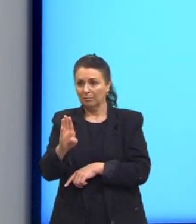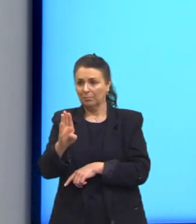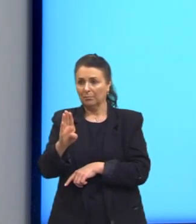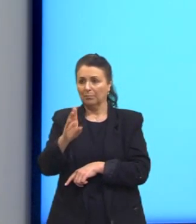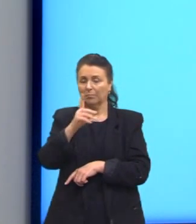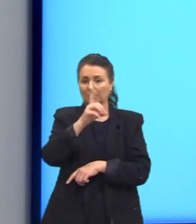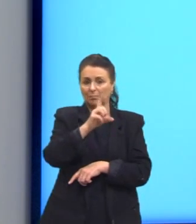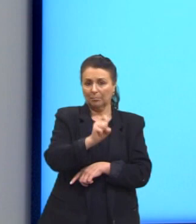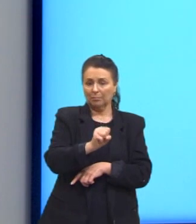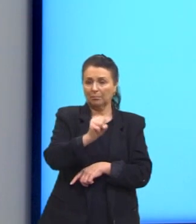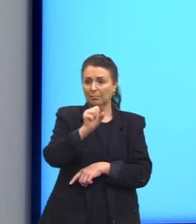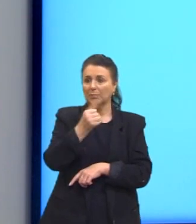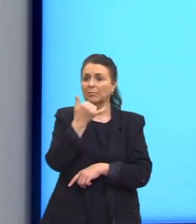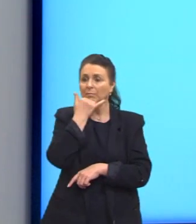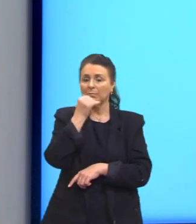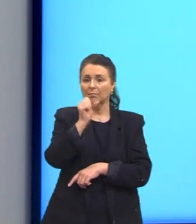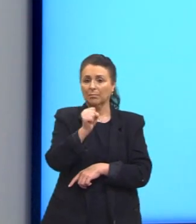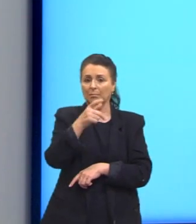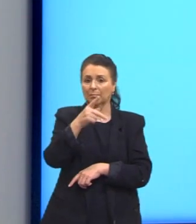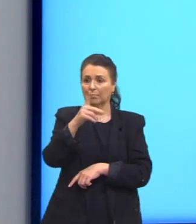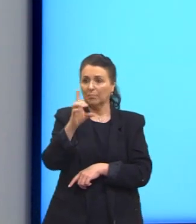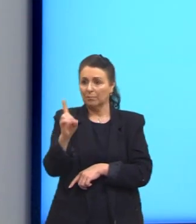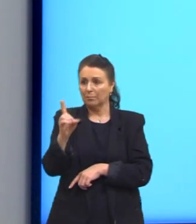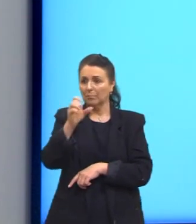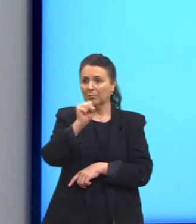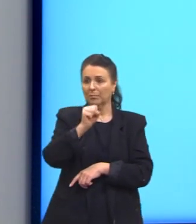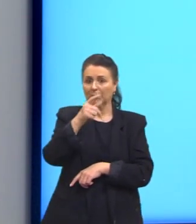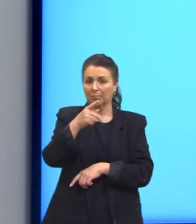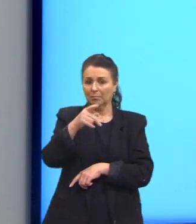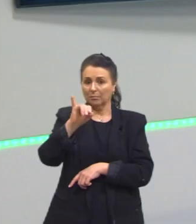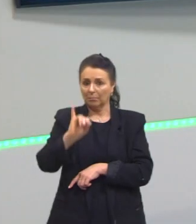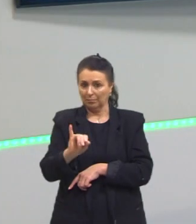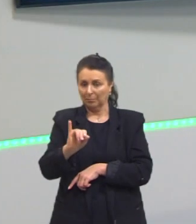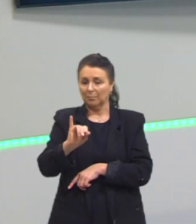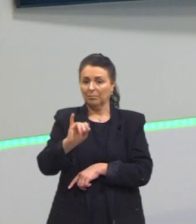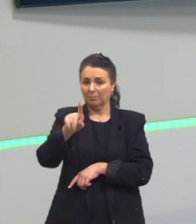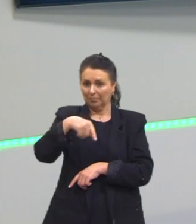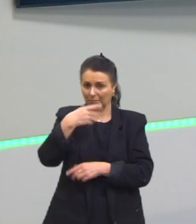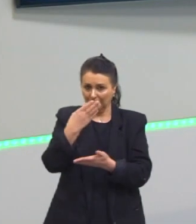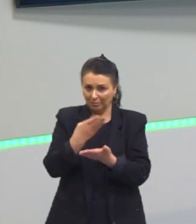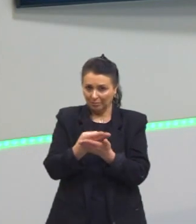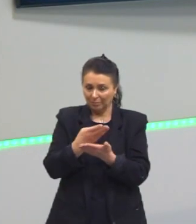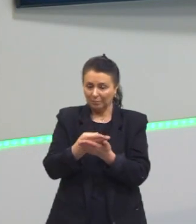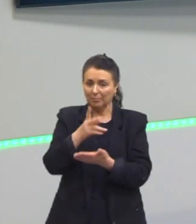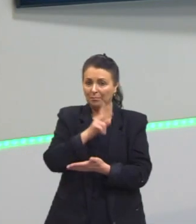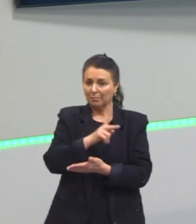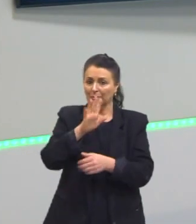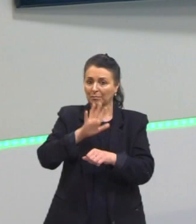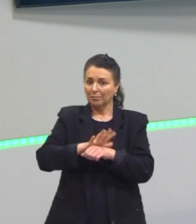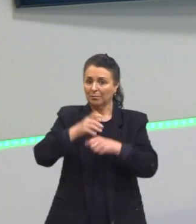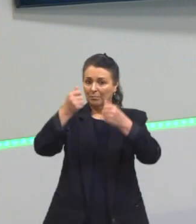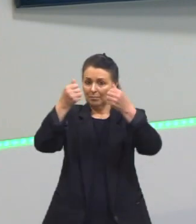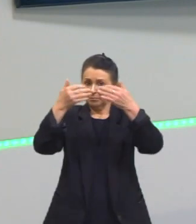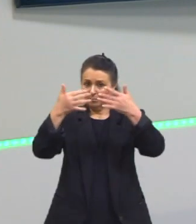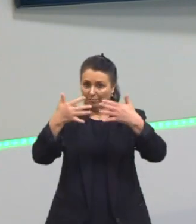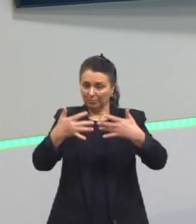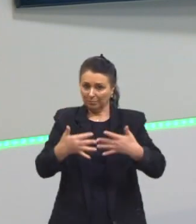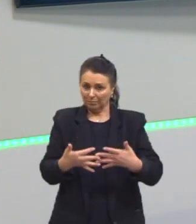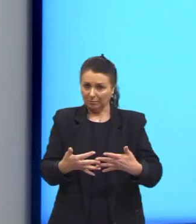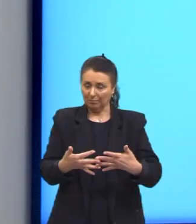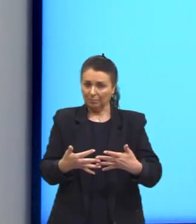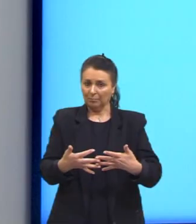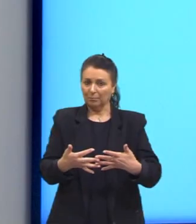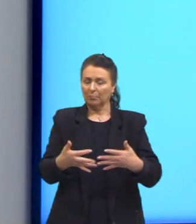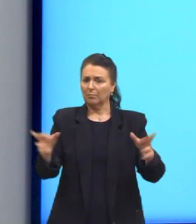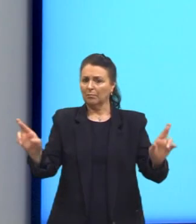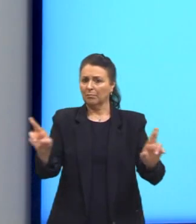SPI ou o SI. A gente vai trabalhar um pouquinho mais na próxima aula. Mas aqui, brevemente, qual a relação